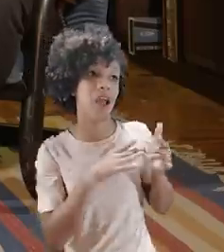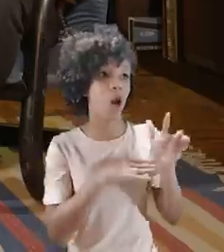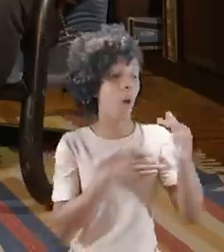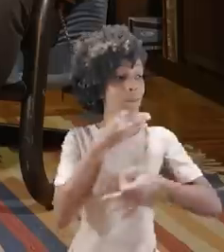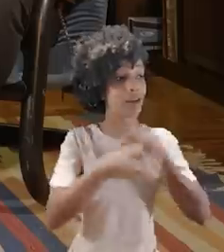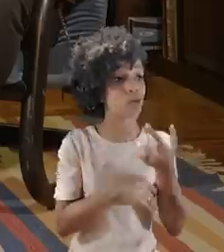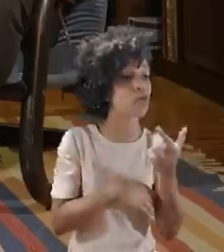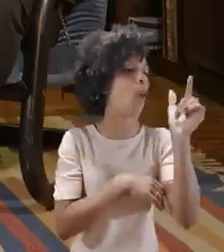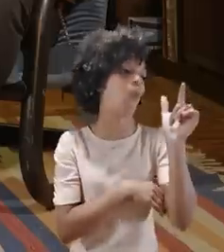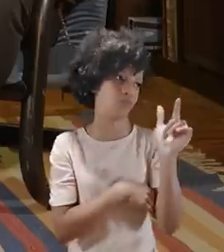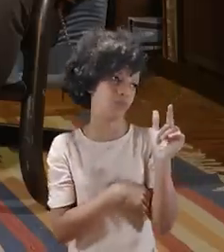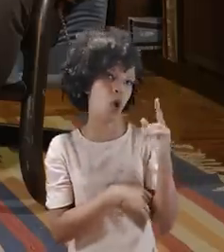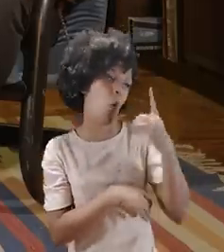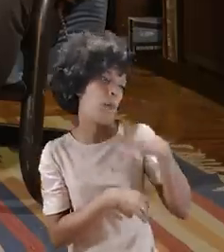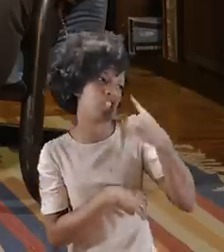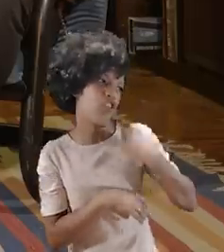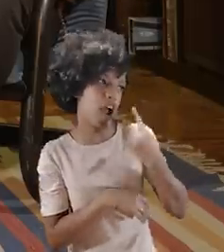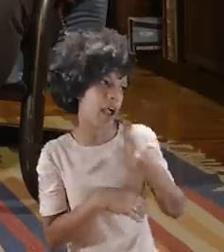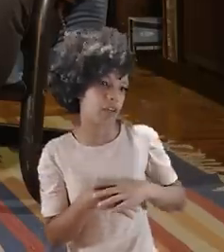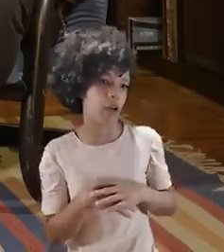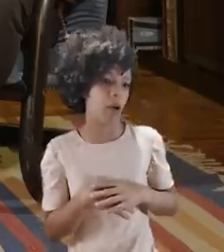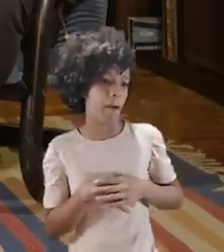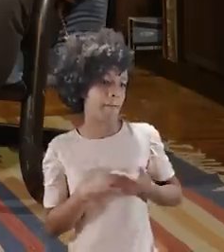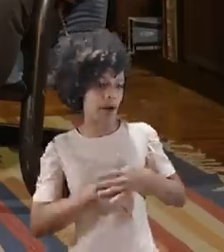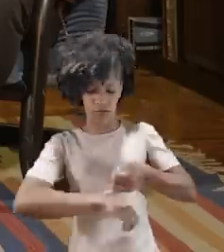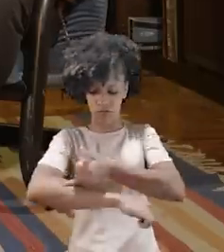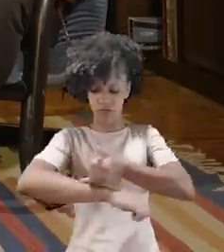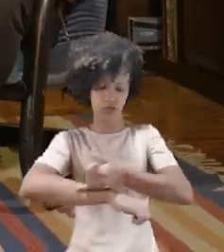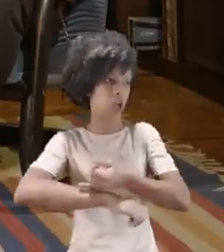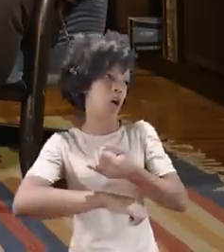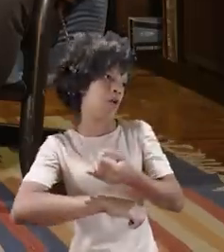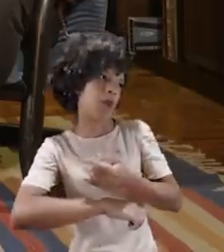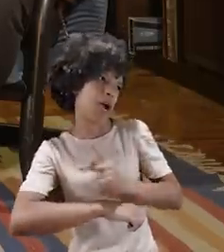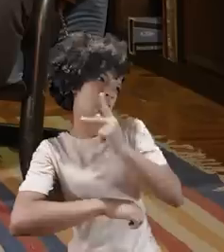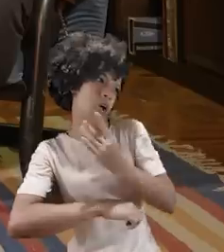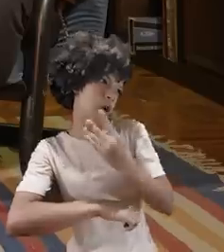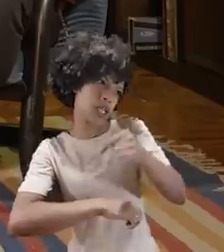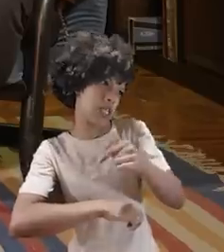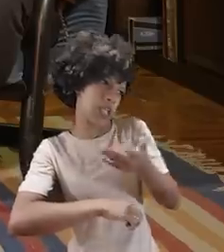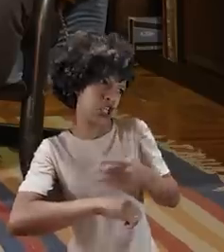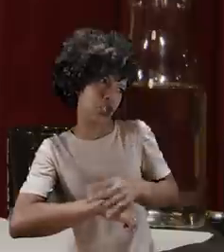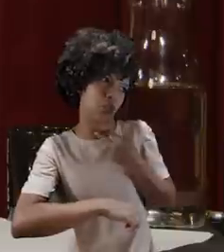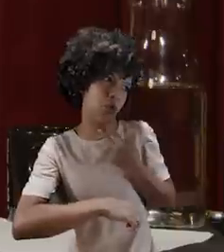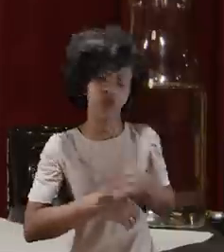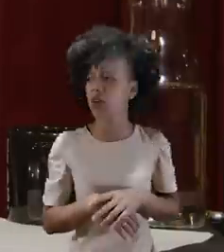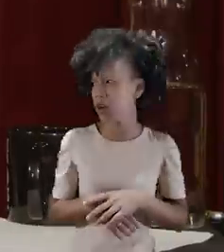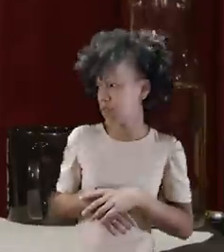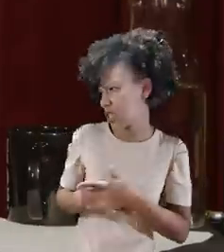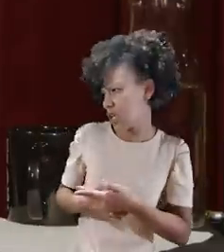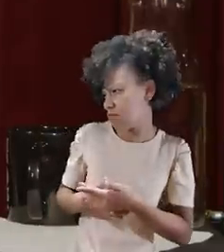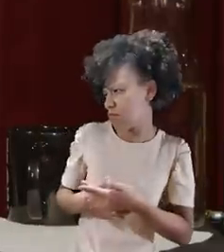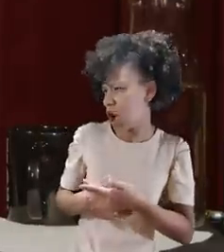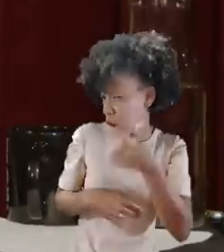outro entendeu é um advogado com uma ak-47 tatuada na cara por 200 e ainda tem a ver com o abrir o cabelo não que você